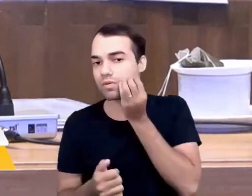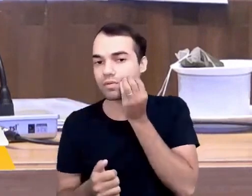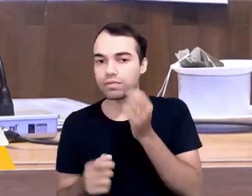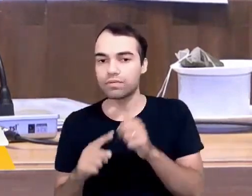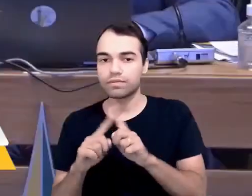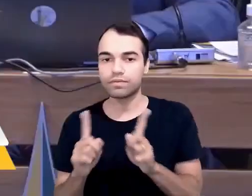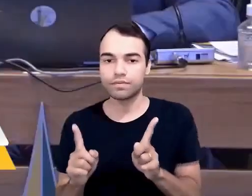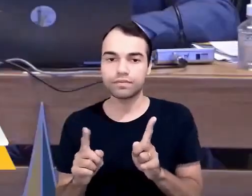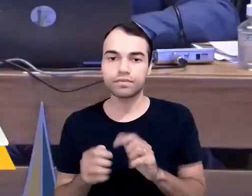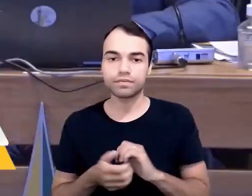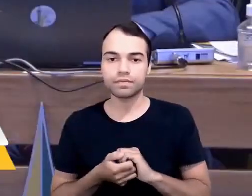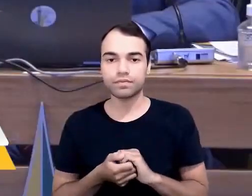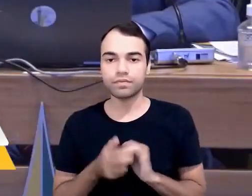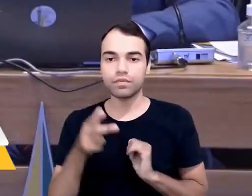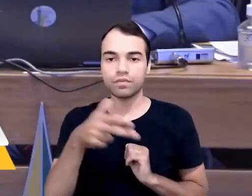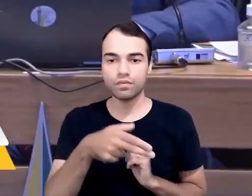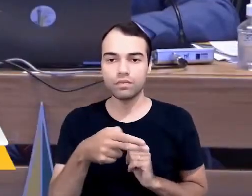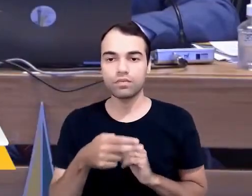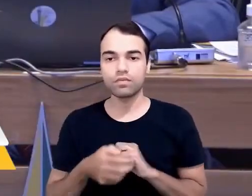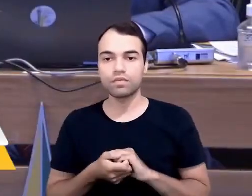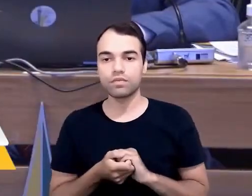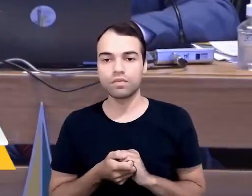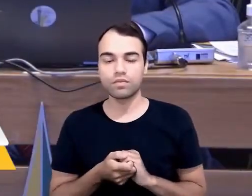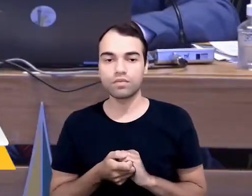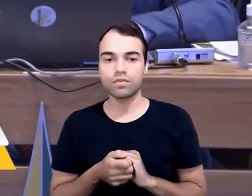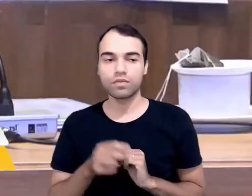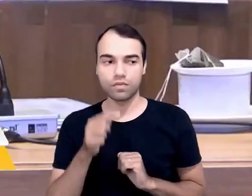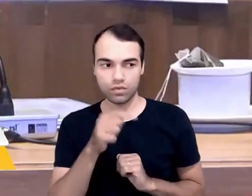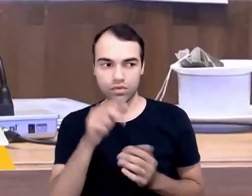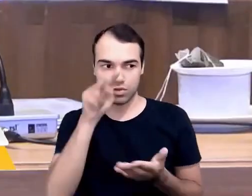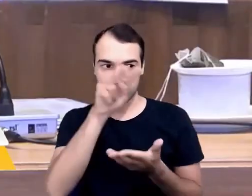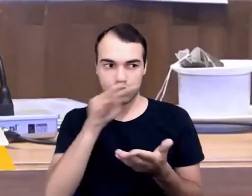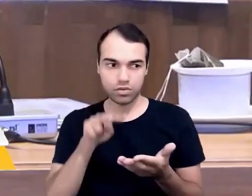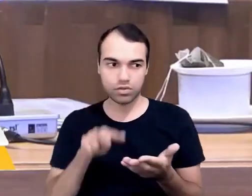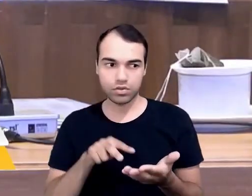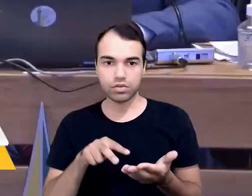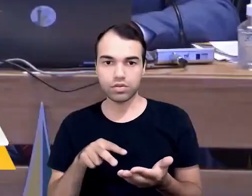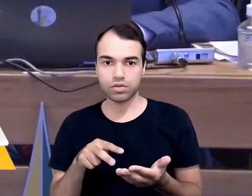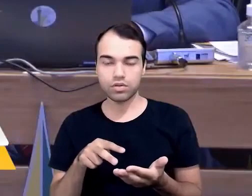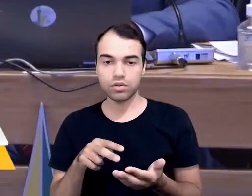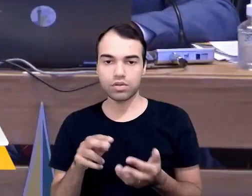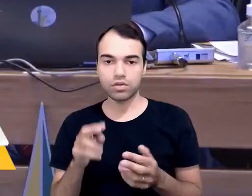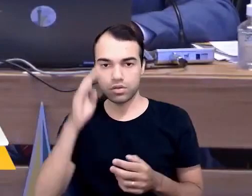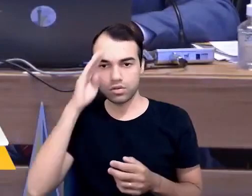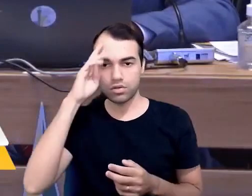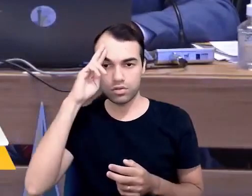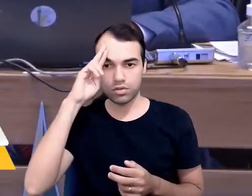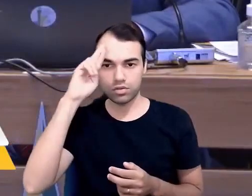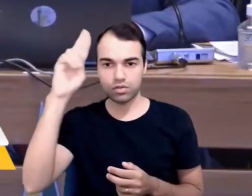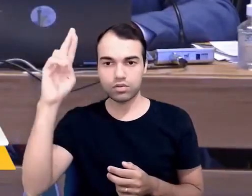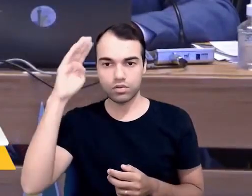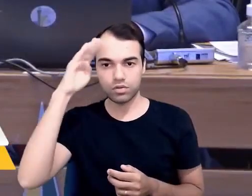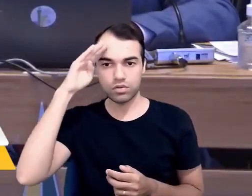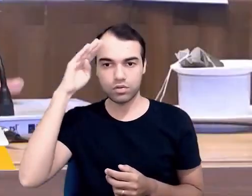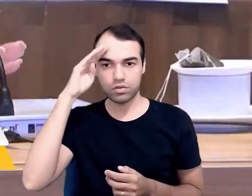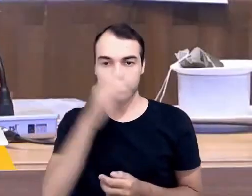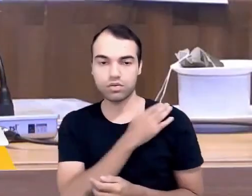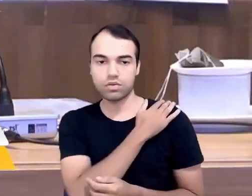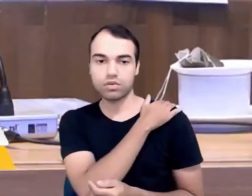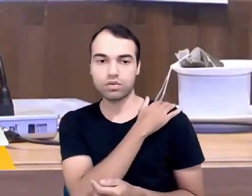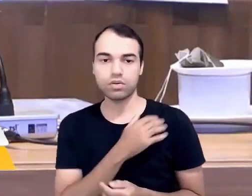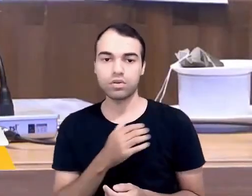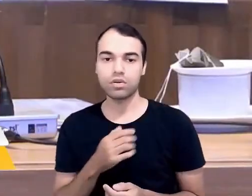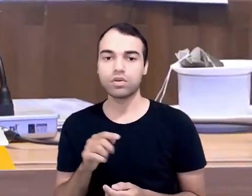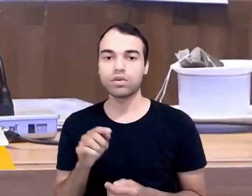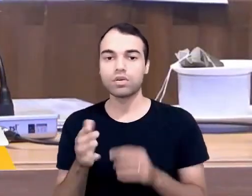leu acontece? esse documento do Comando Militar do Planalto? Sim, o que que acontece? O que Quando é que continha nesse chegava. documento, Coronel Cintia? Ele pedia